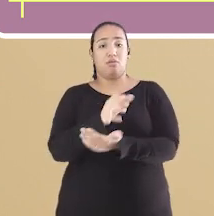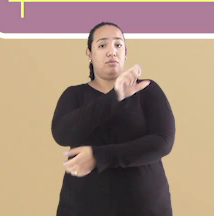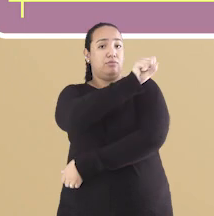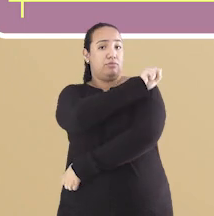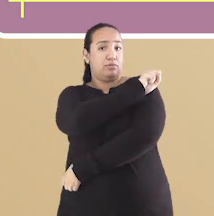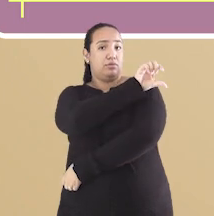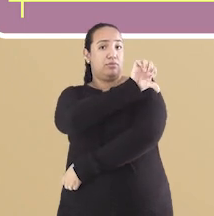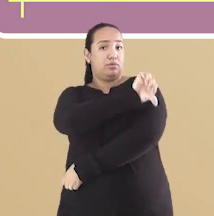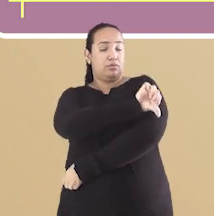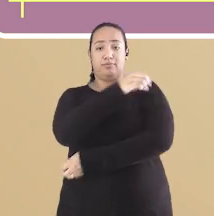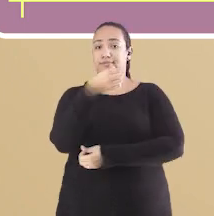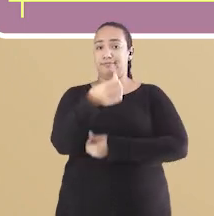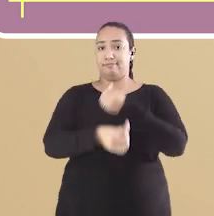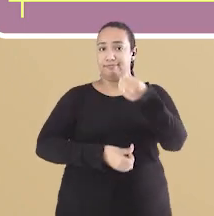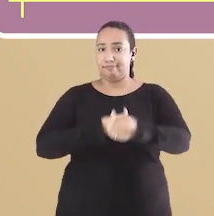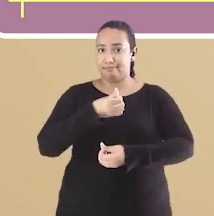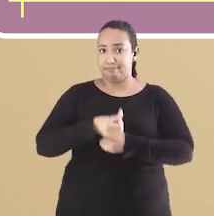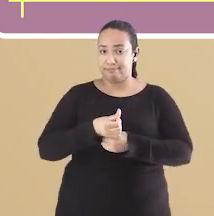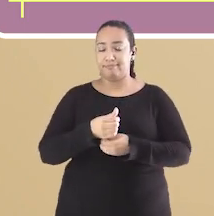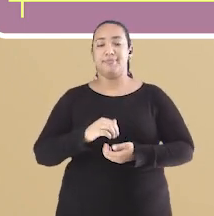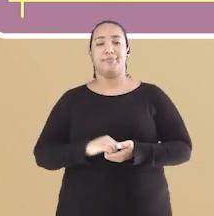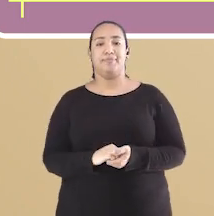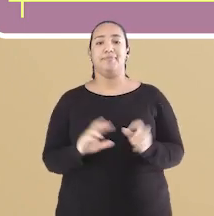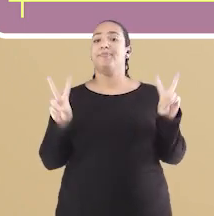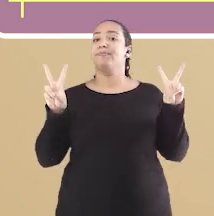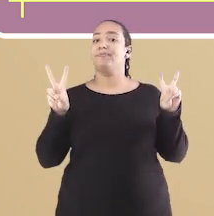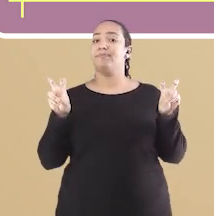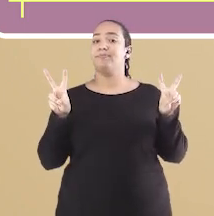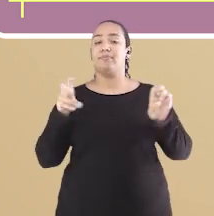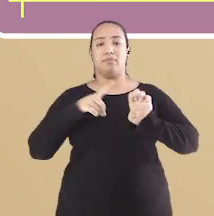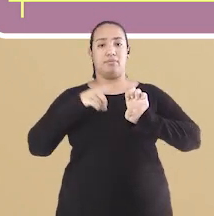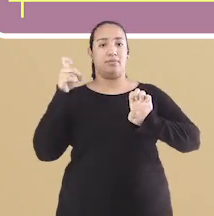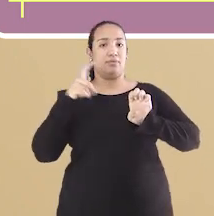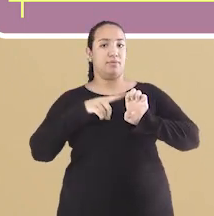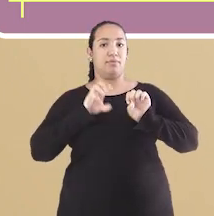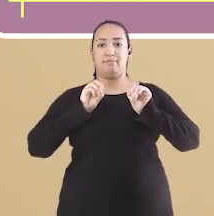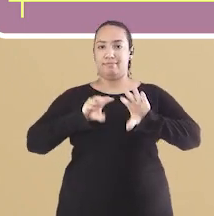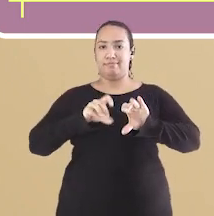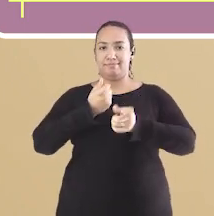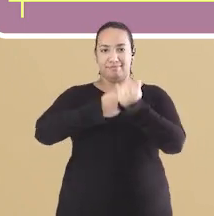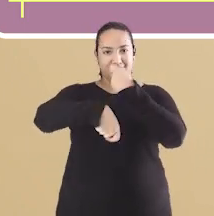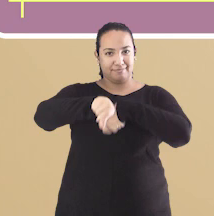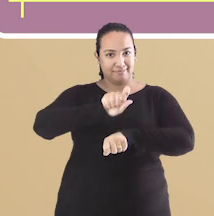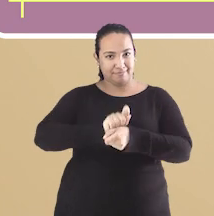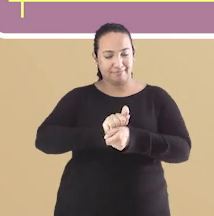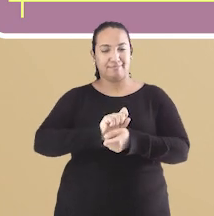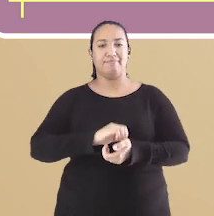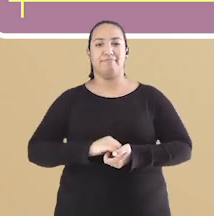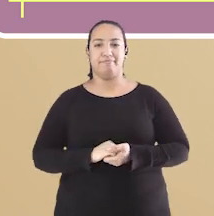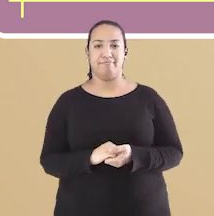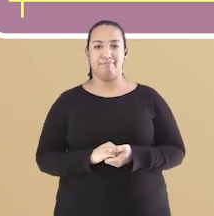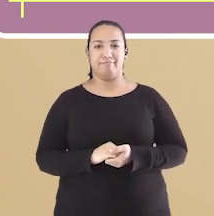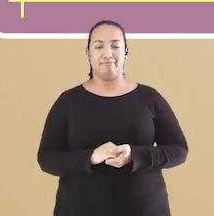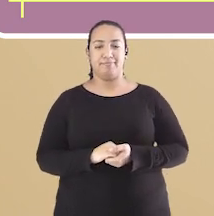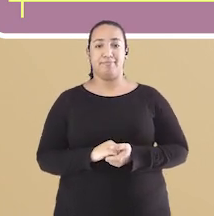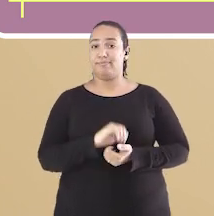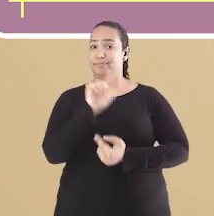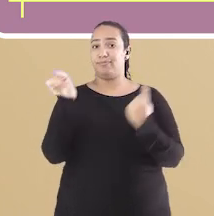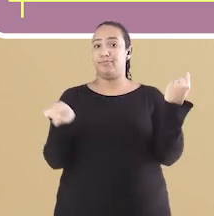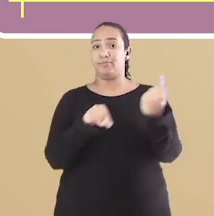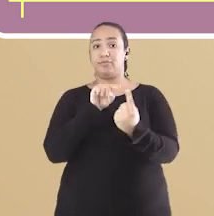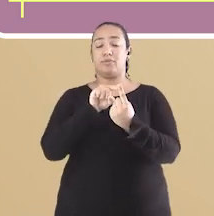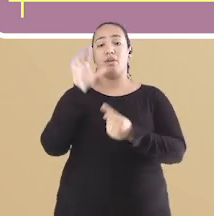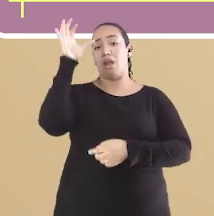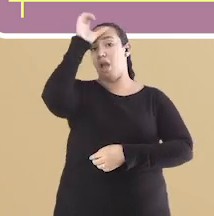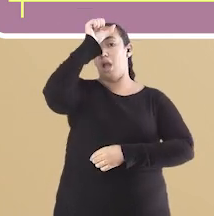e 9º anos da EJA. Trabalha com o eixo temático de empreendedorismo e educação financeira. O